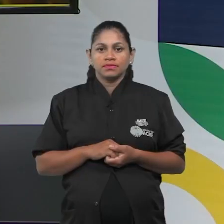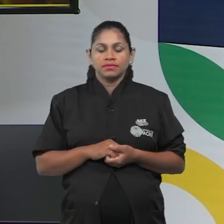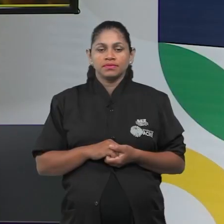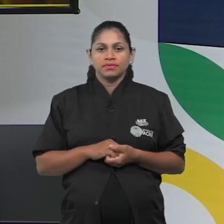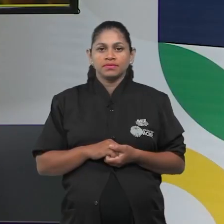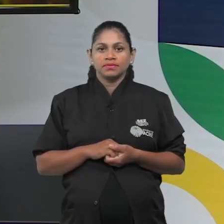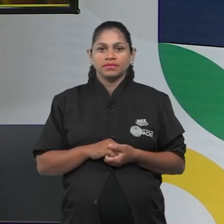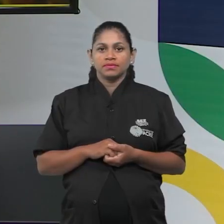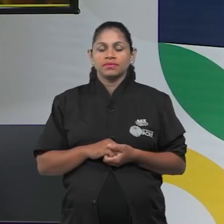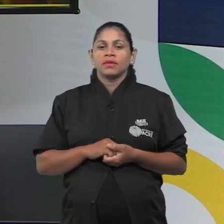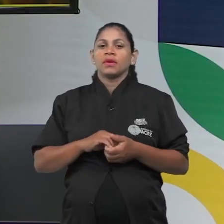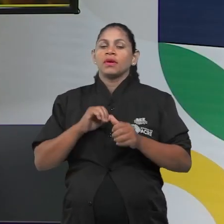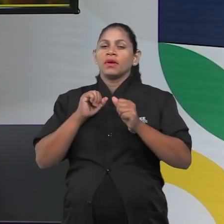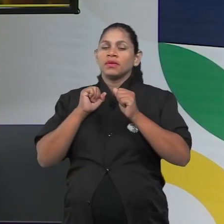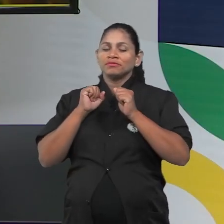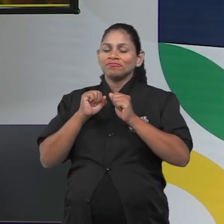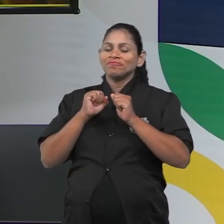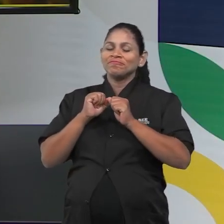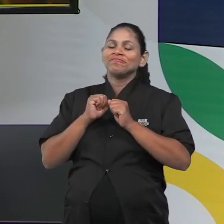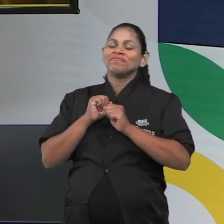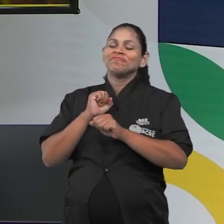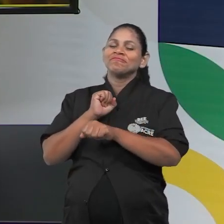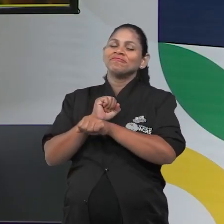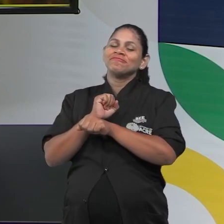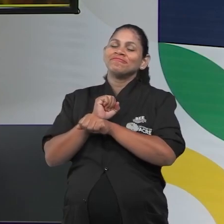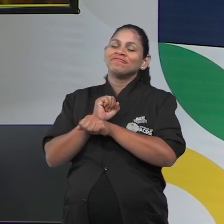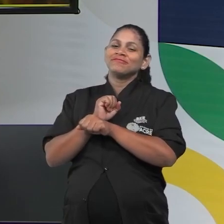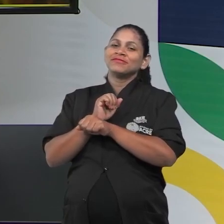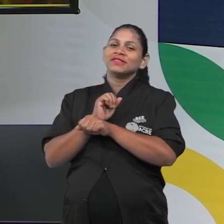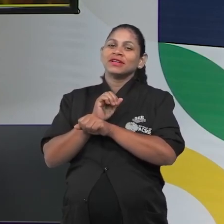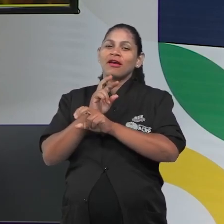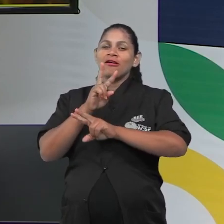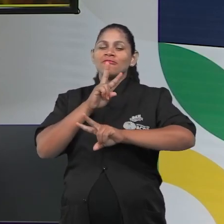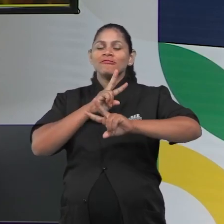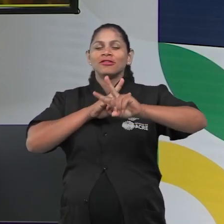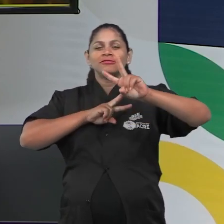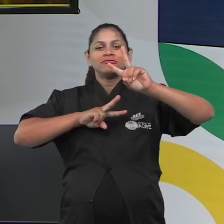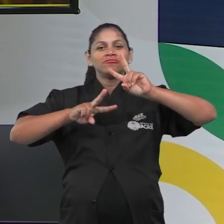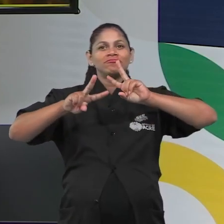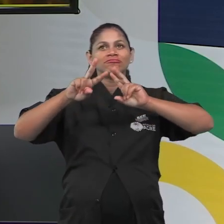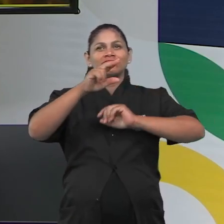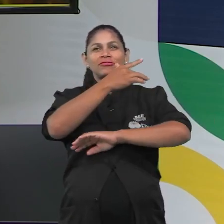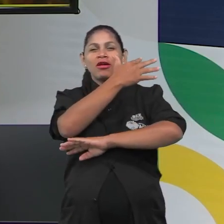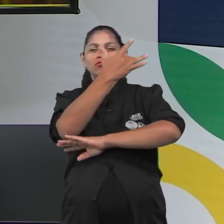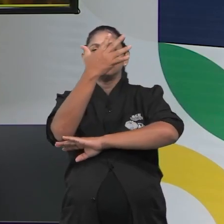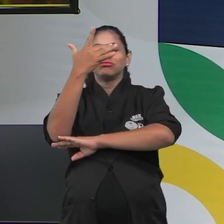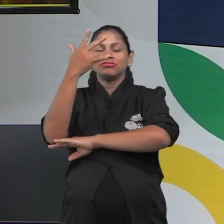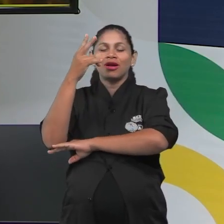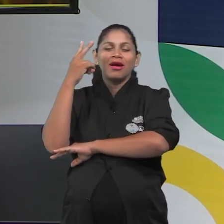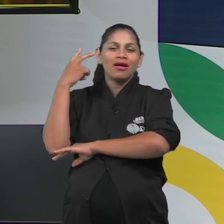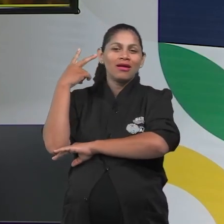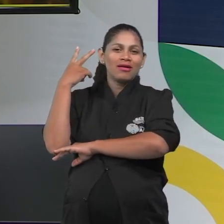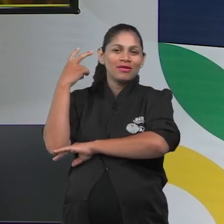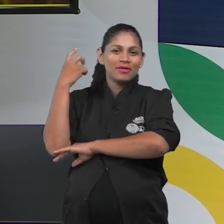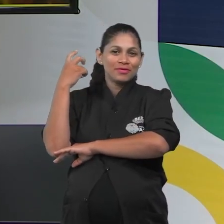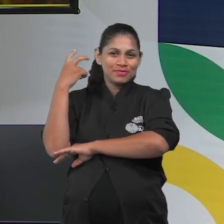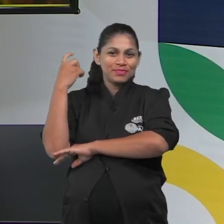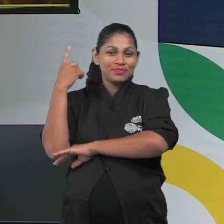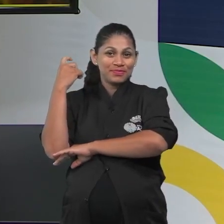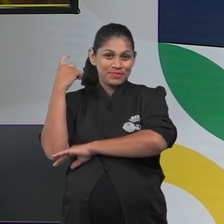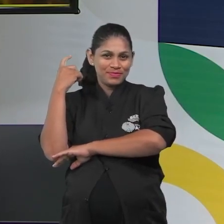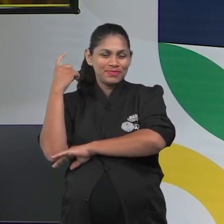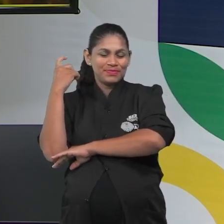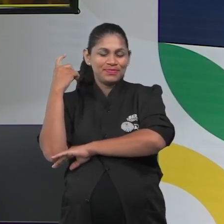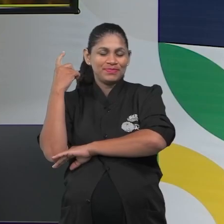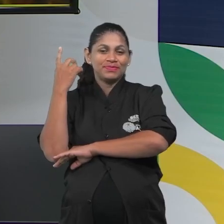A gente poderia ficar aqui até mais tempo, né? Vislumbrando essa paisagem e esse som. E artistas como Vivaldi,